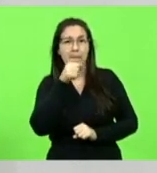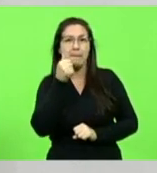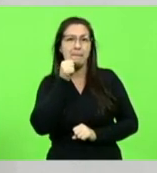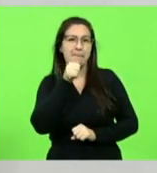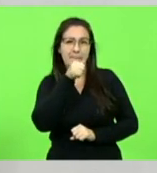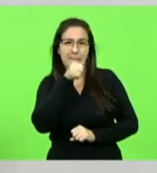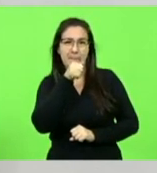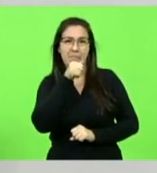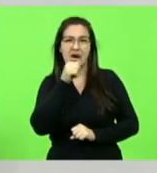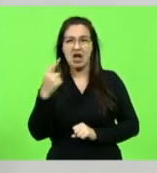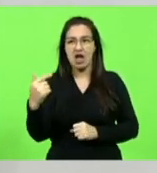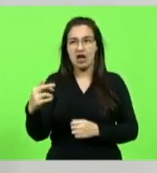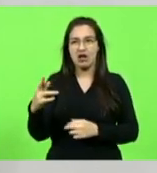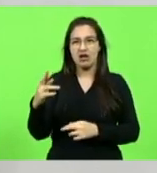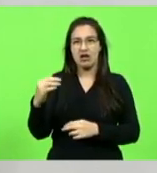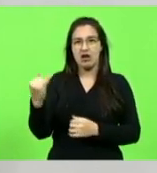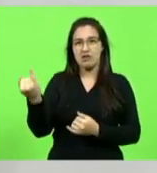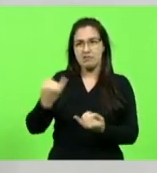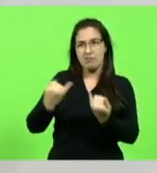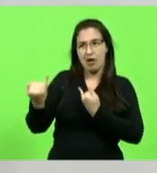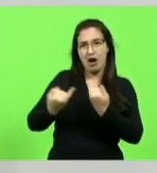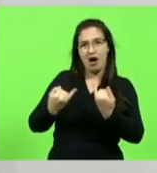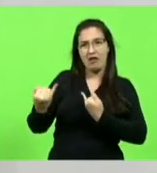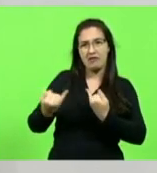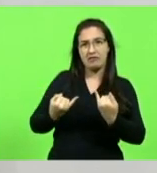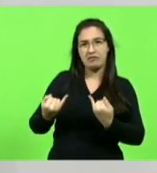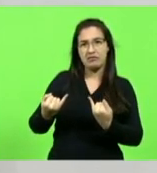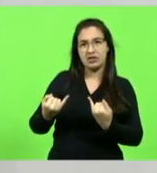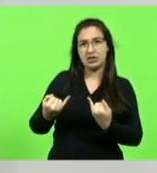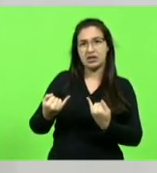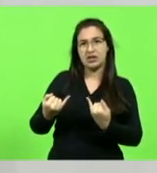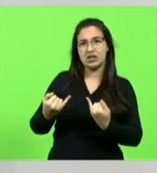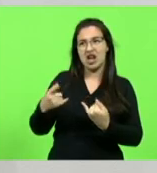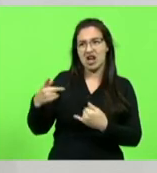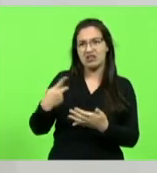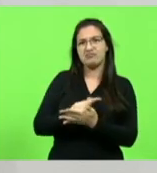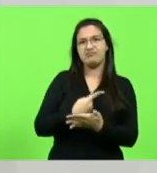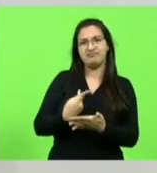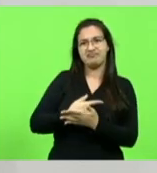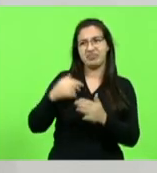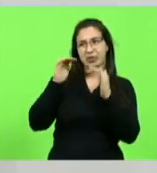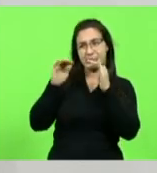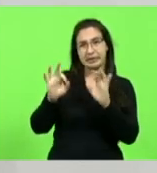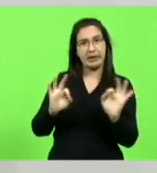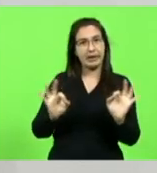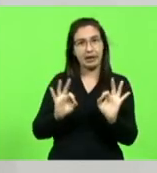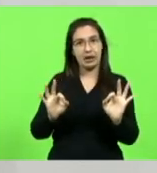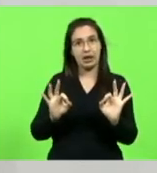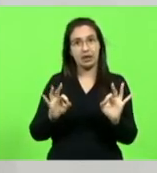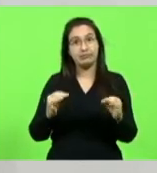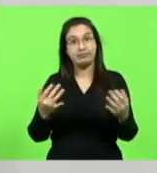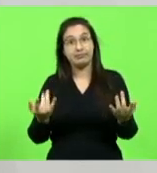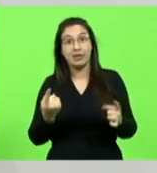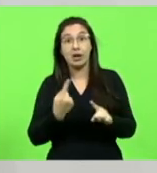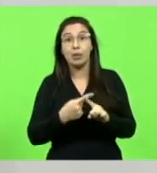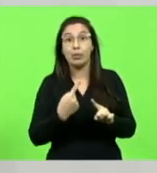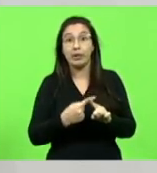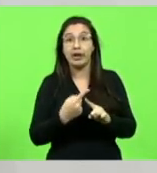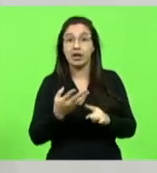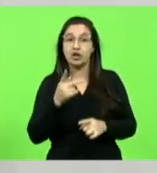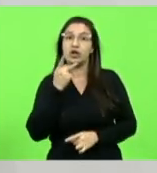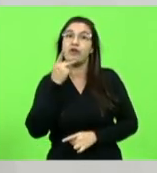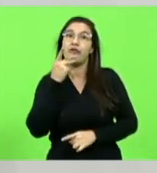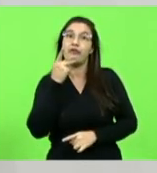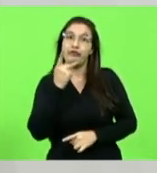nada. Seus pais ficaram desmoralizados no processo, porque afinal, eles passaram uma orientação que você